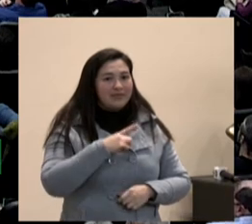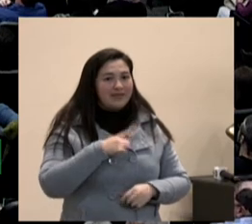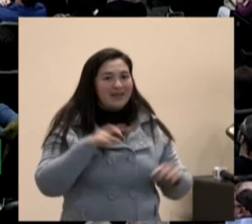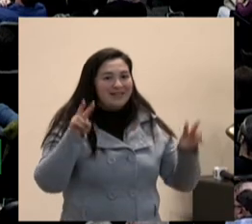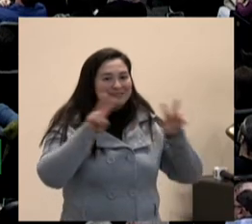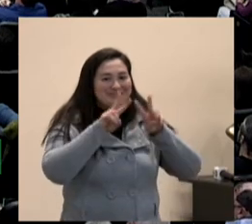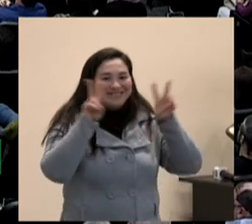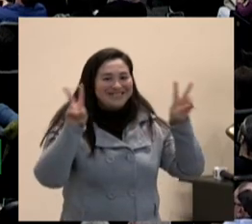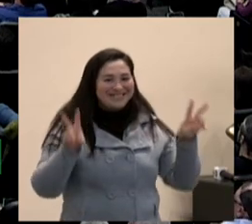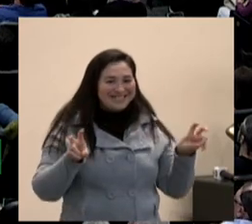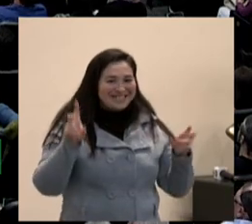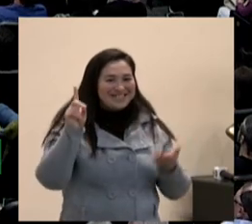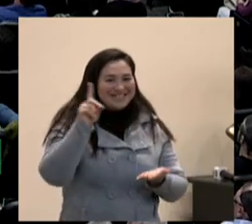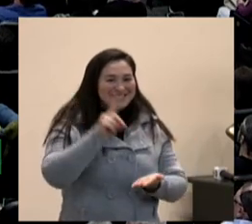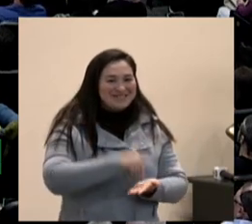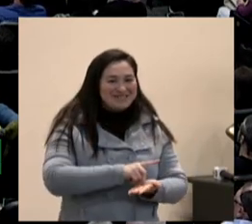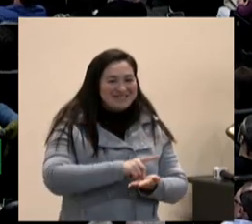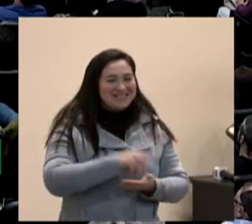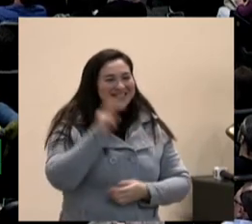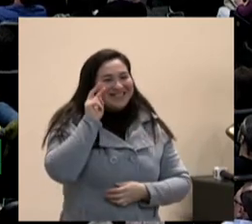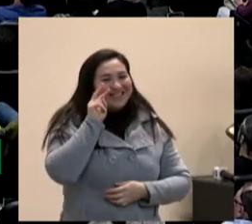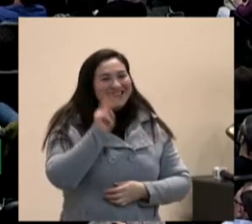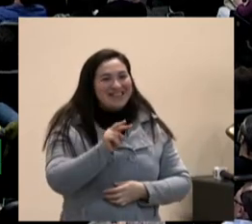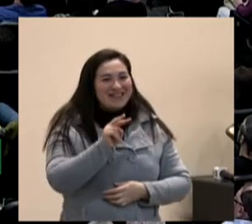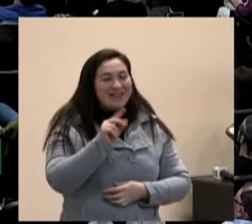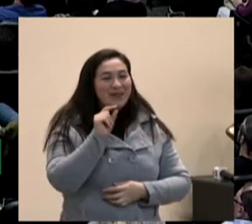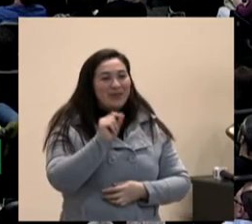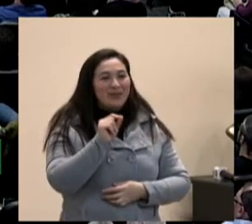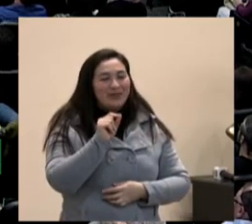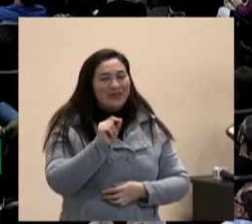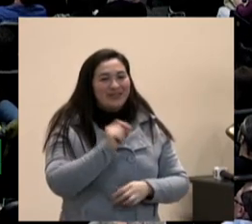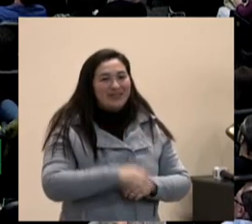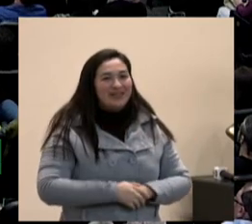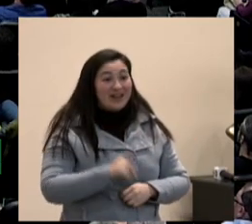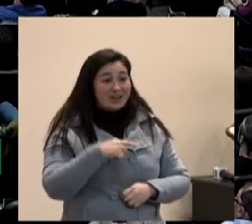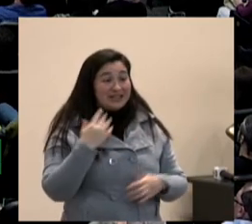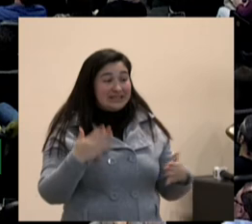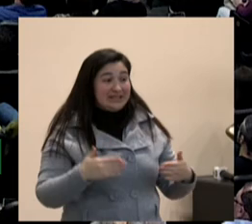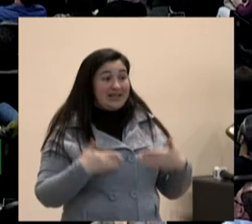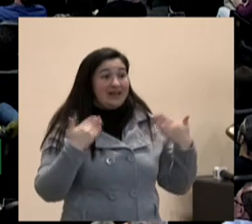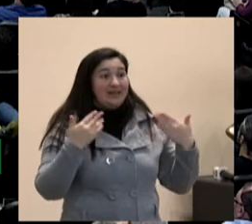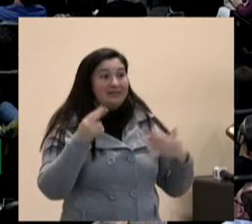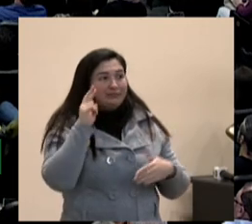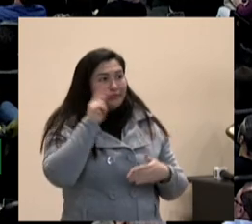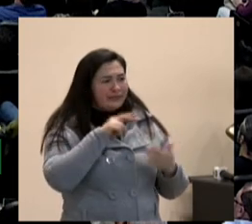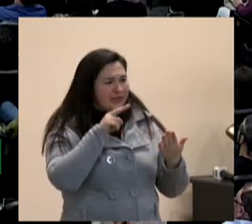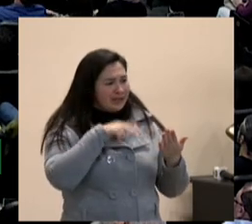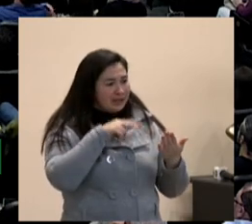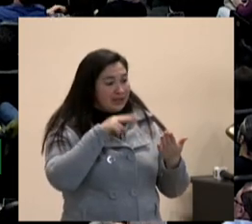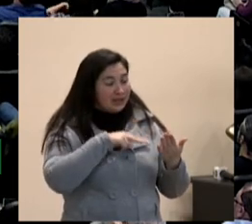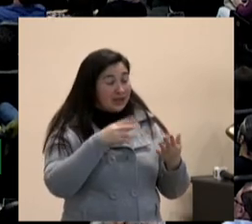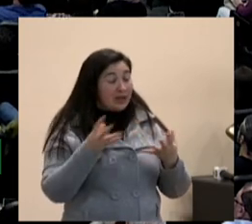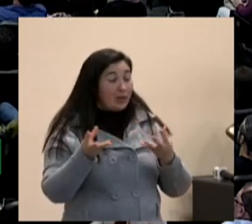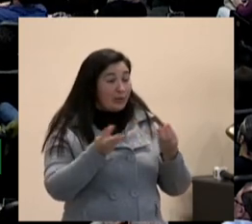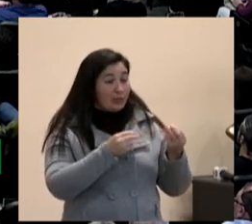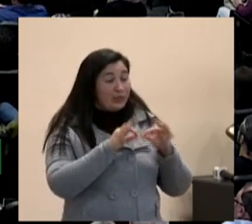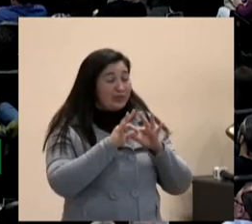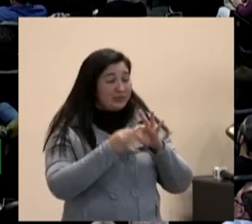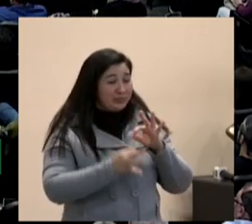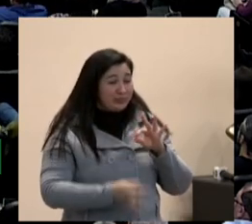né, coloca a gente um pouco, né, em choque, né, de tantas coisas que a gente tem para dar conta.